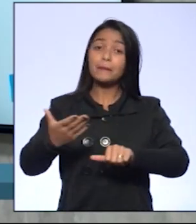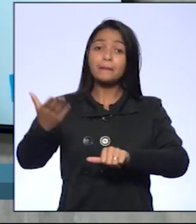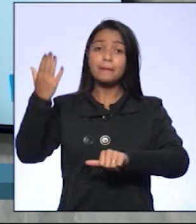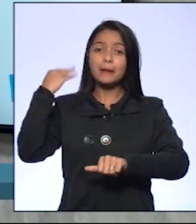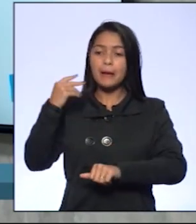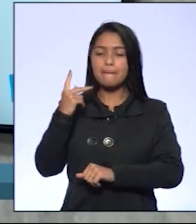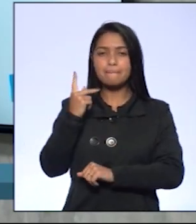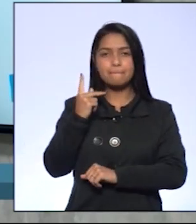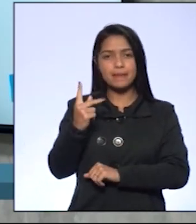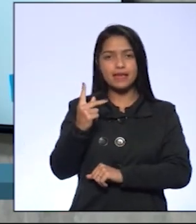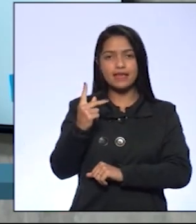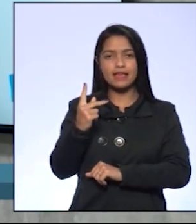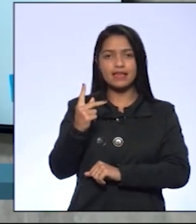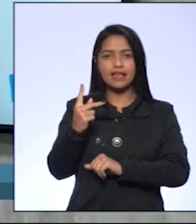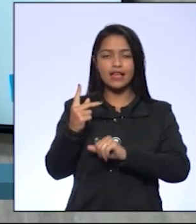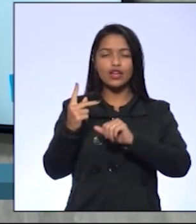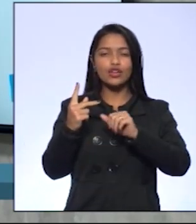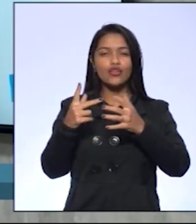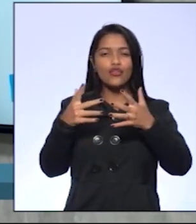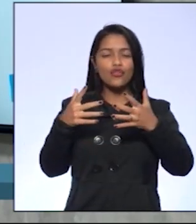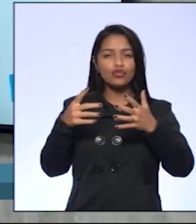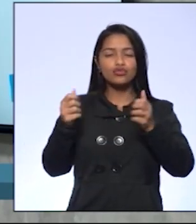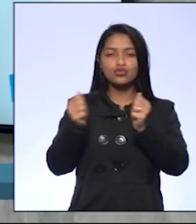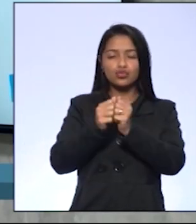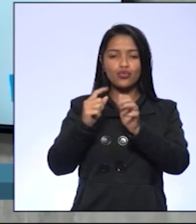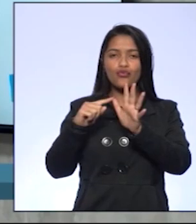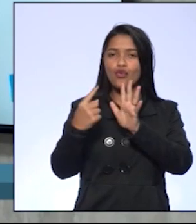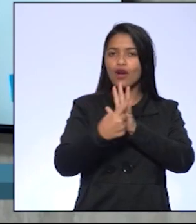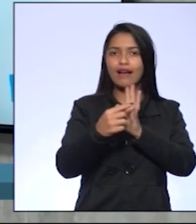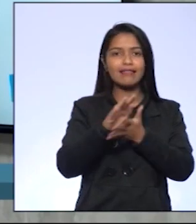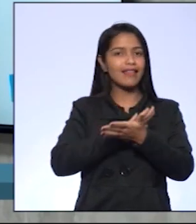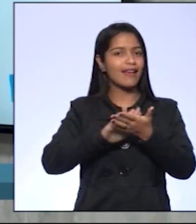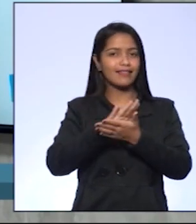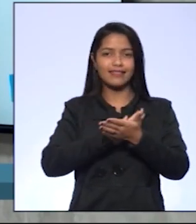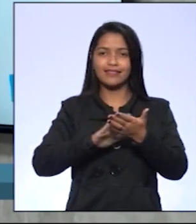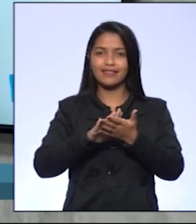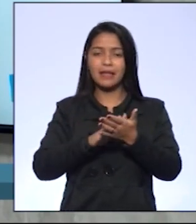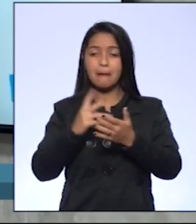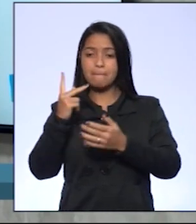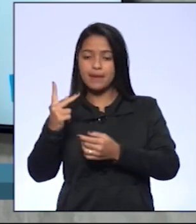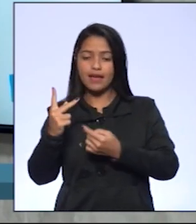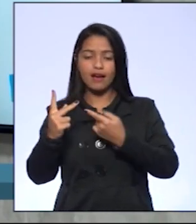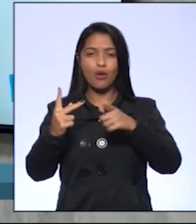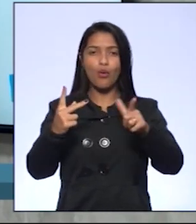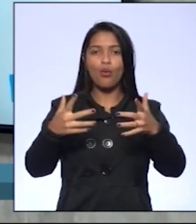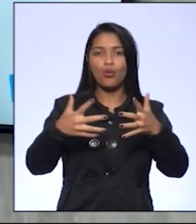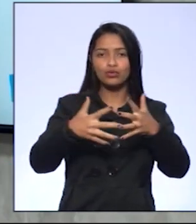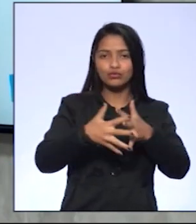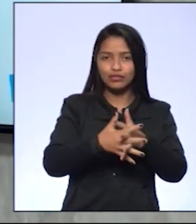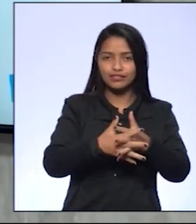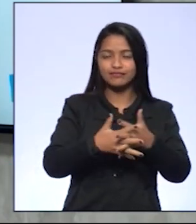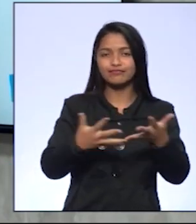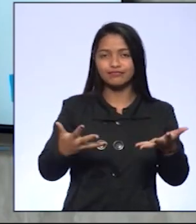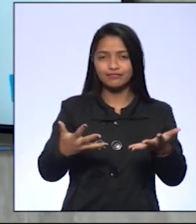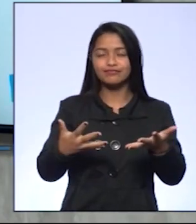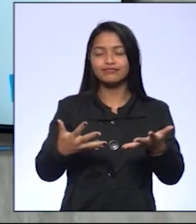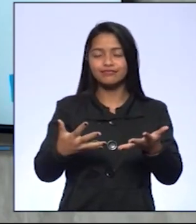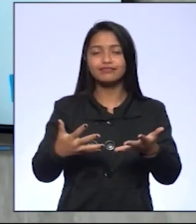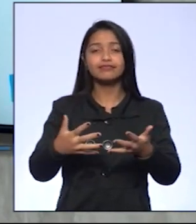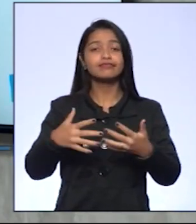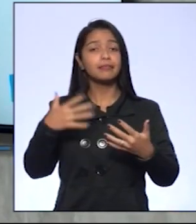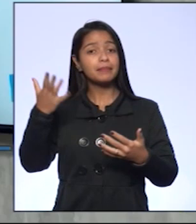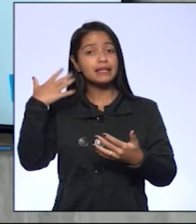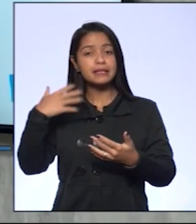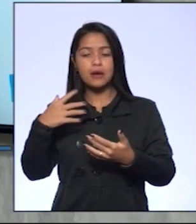mudo, facto, C mudo, né? Ó, apto, que ainda não caiu. Então